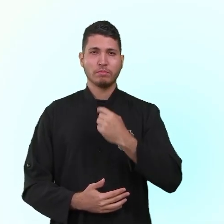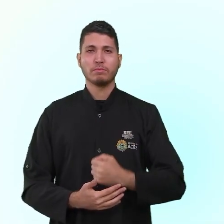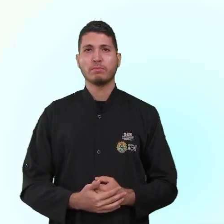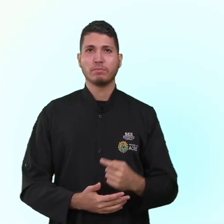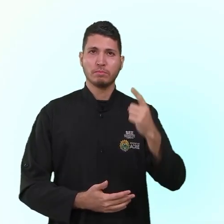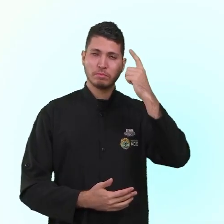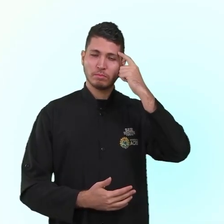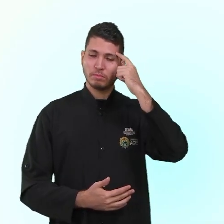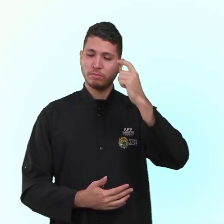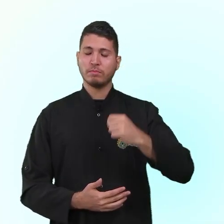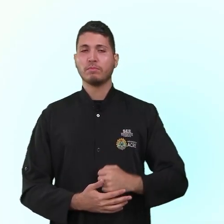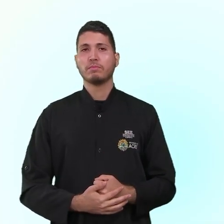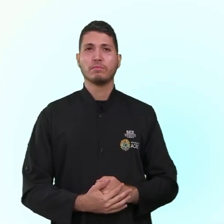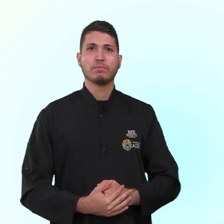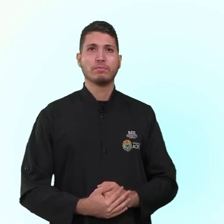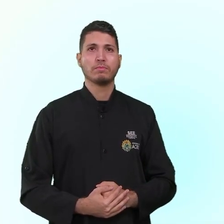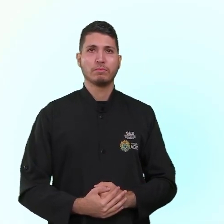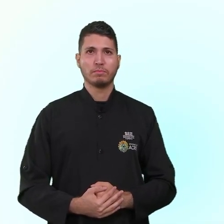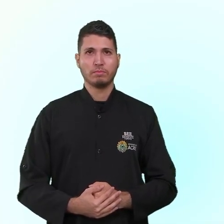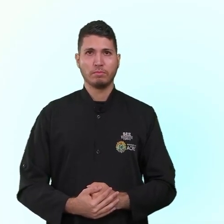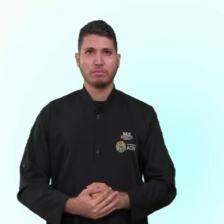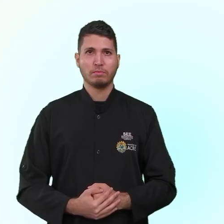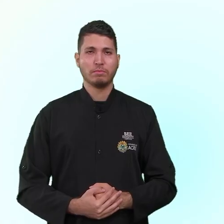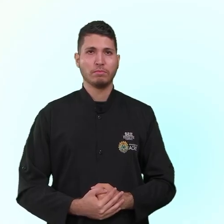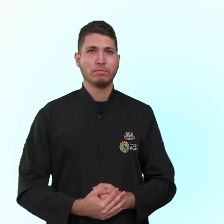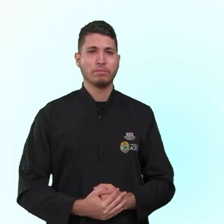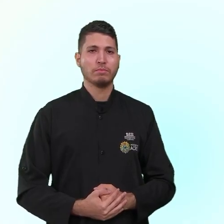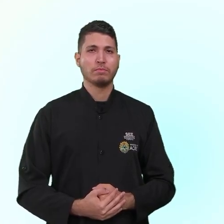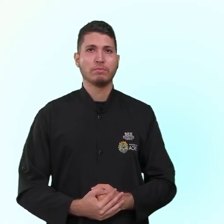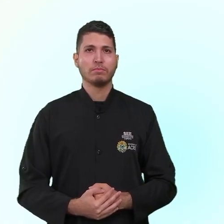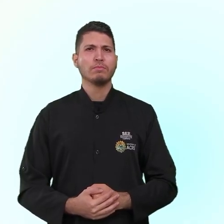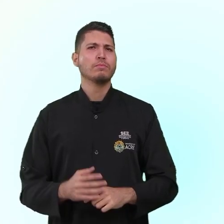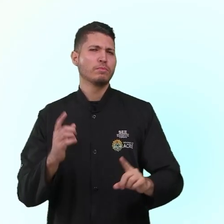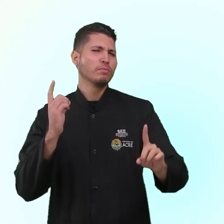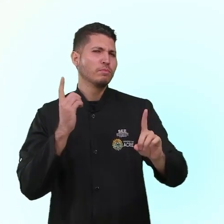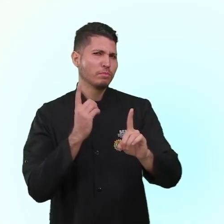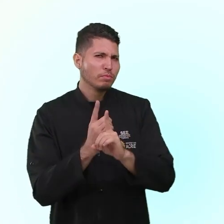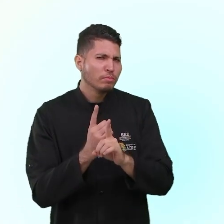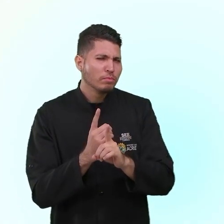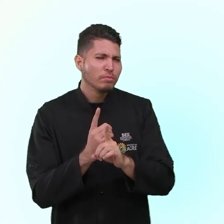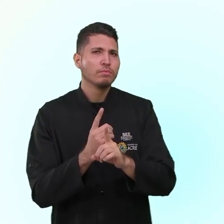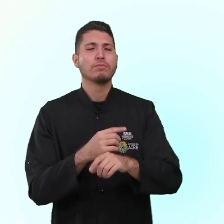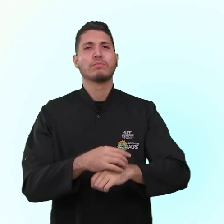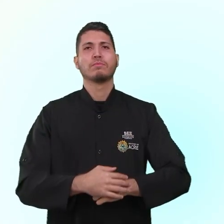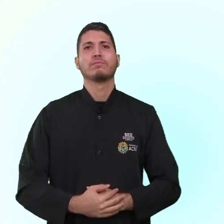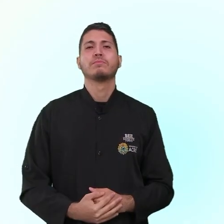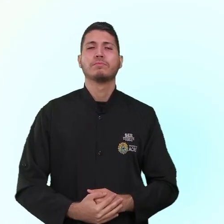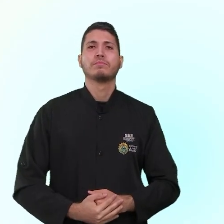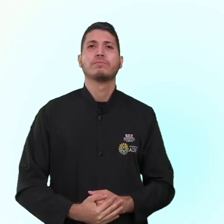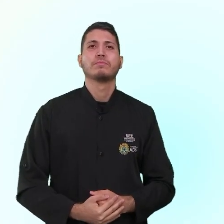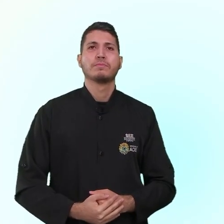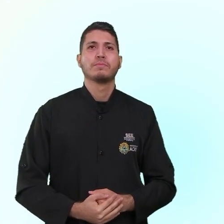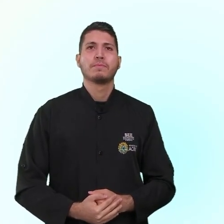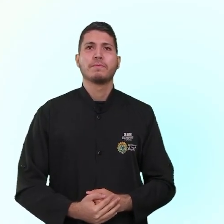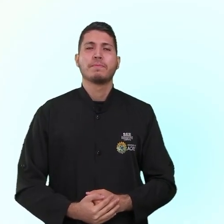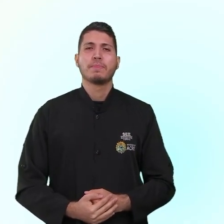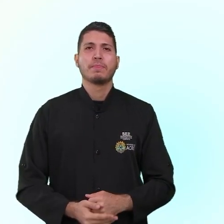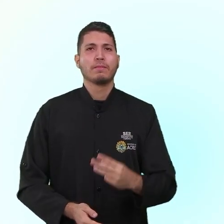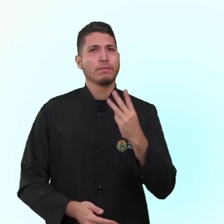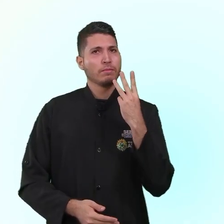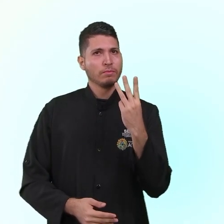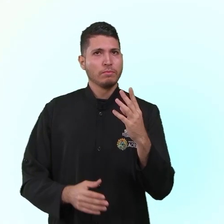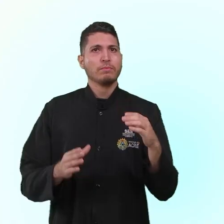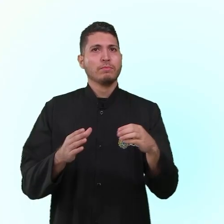pensando um pouquinho. Vamos lá. Conseguiram identificar? Lembrando que nós temos 3 grupos